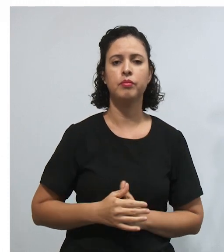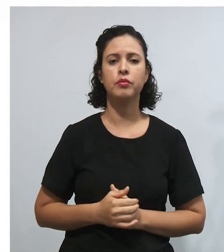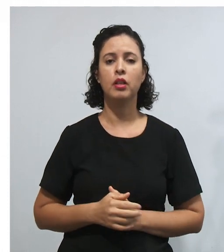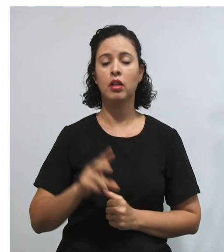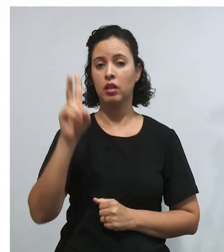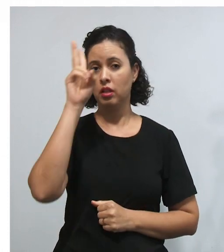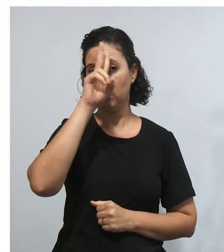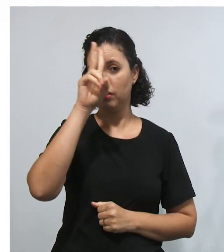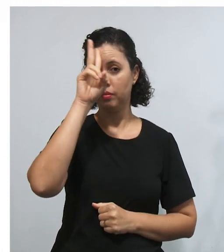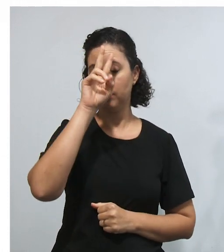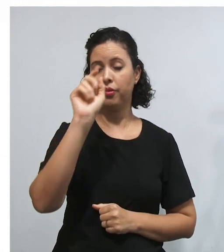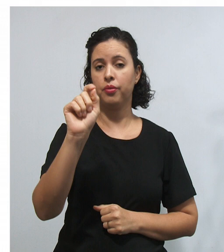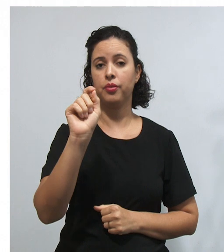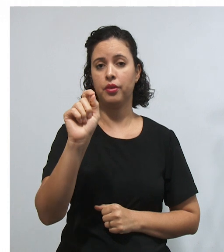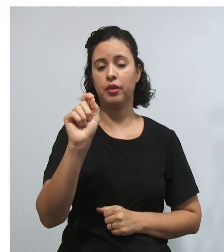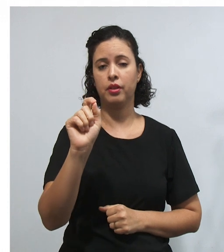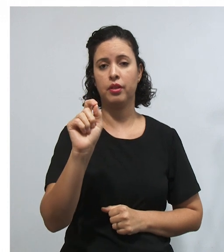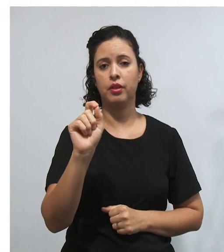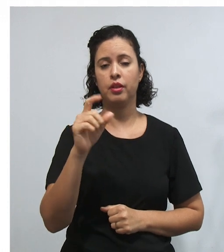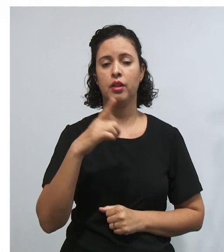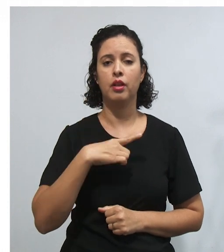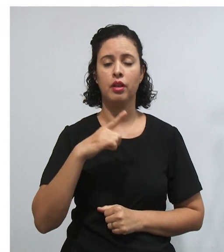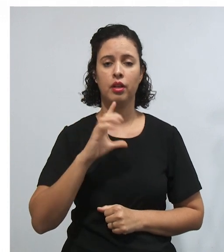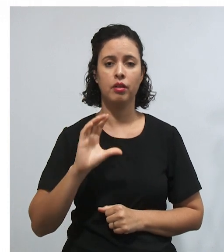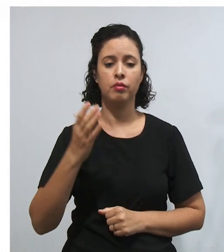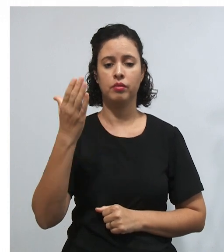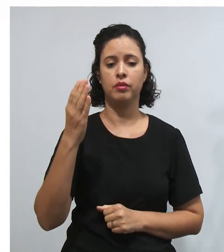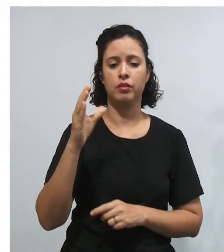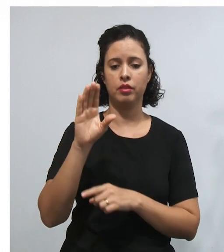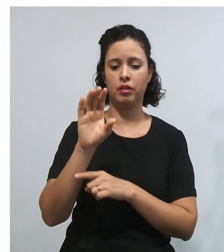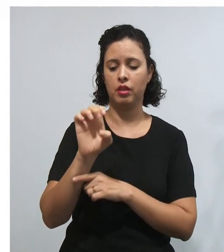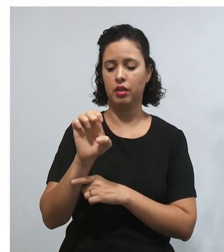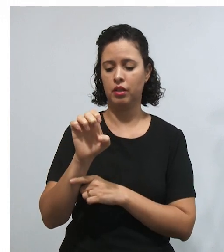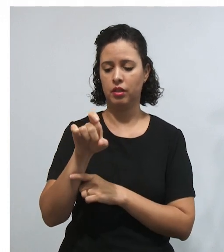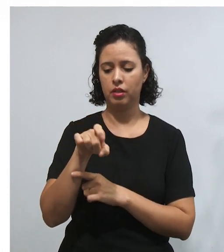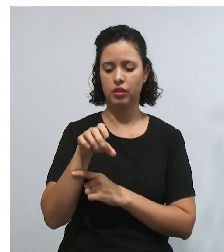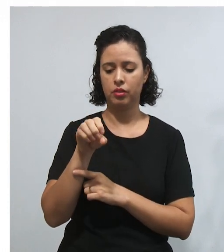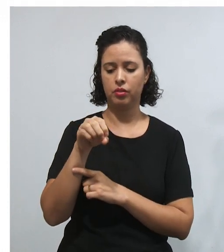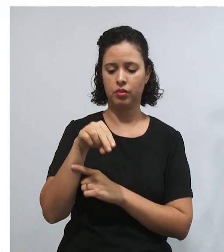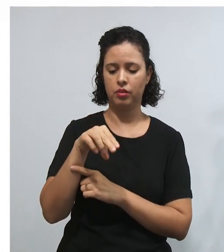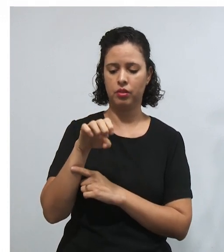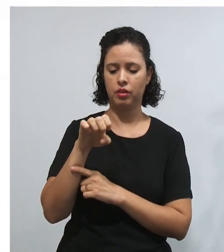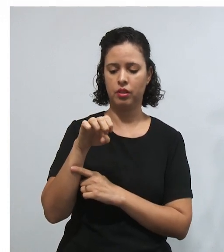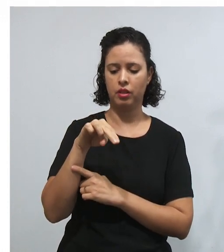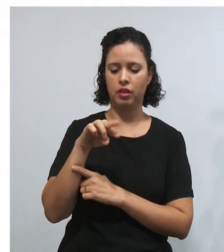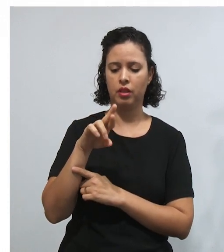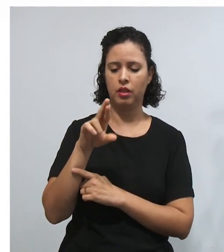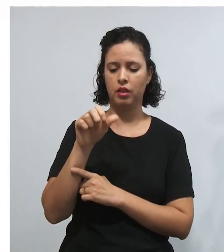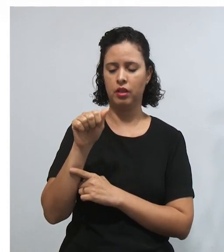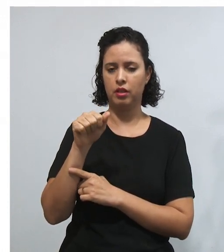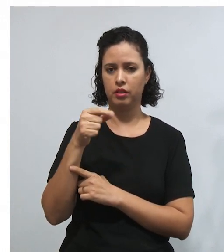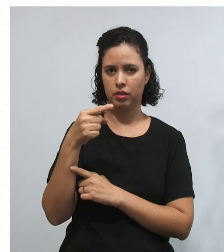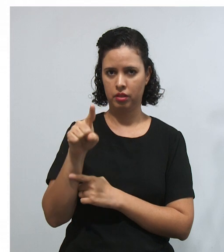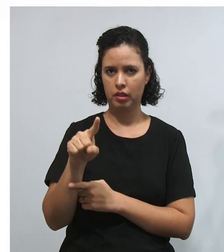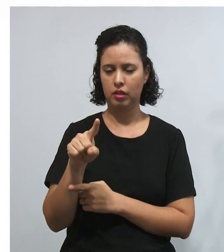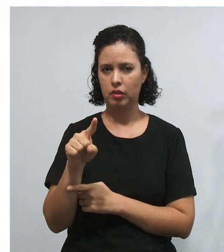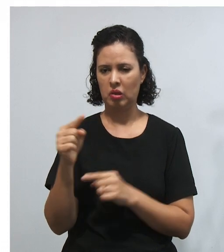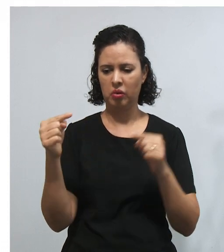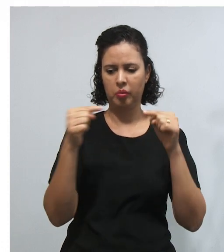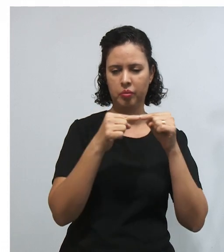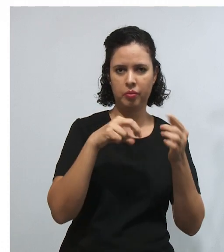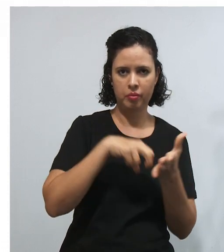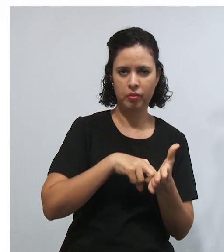tá? Lembrando que, quando aqui eu estou falando de exoneração, é porque não precisa ser de fato uma punição,